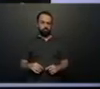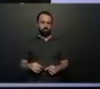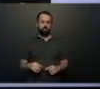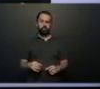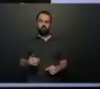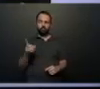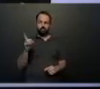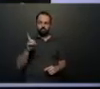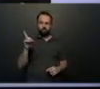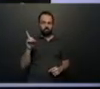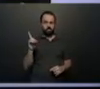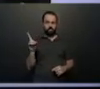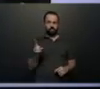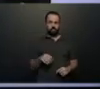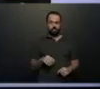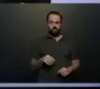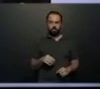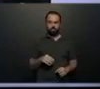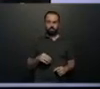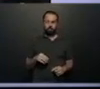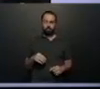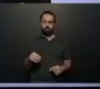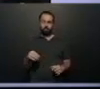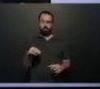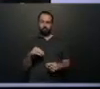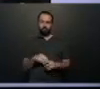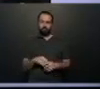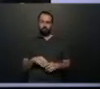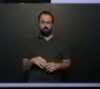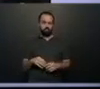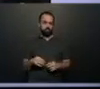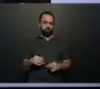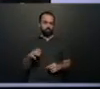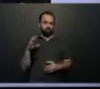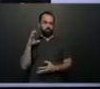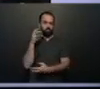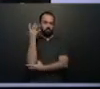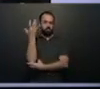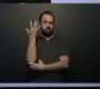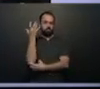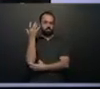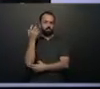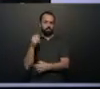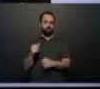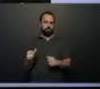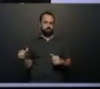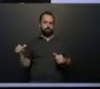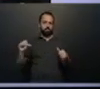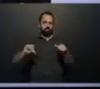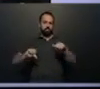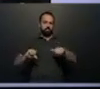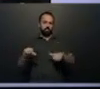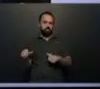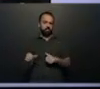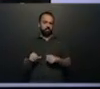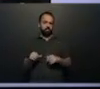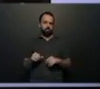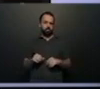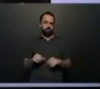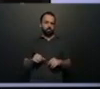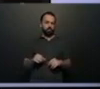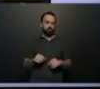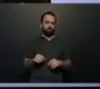baterias, né, no seu interior, ocorre reação química. Essa reação química é a produtora da